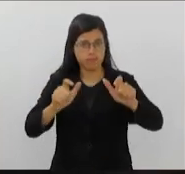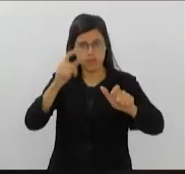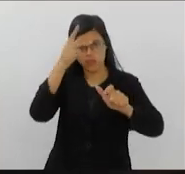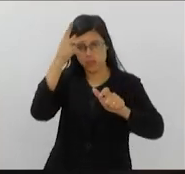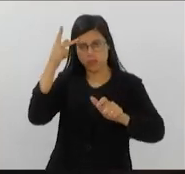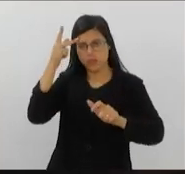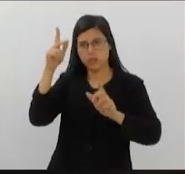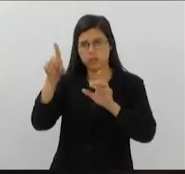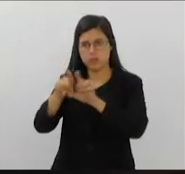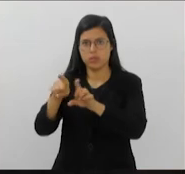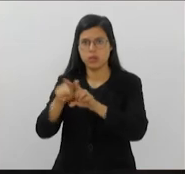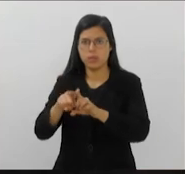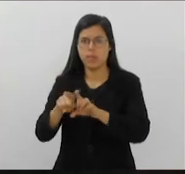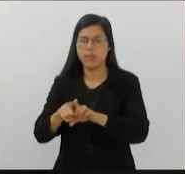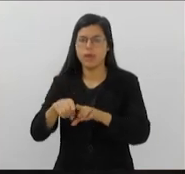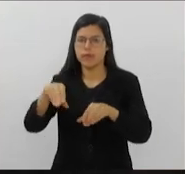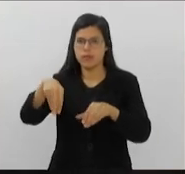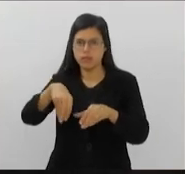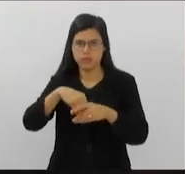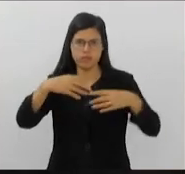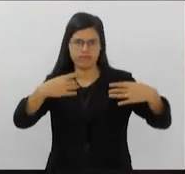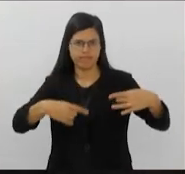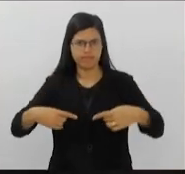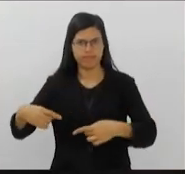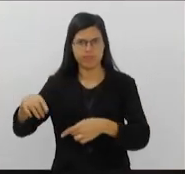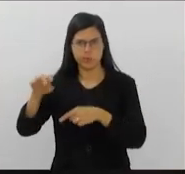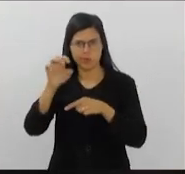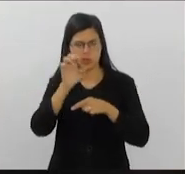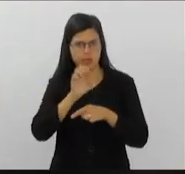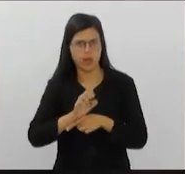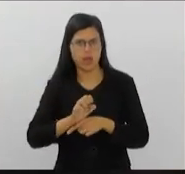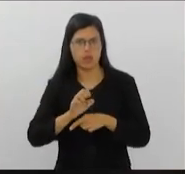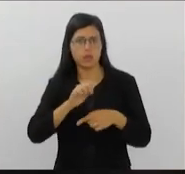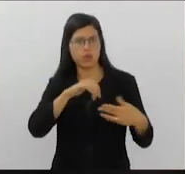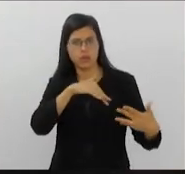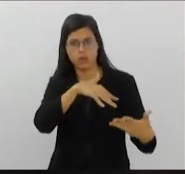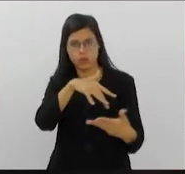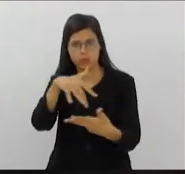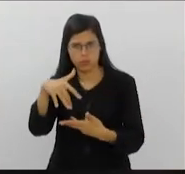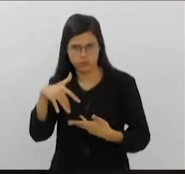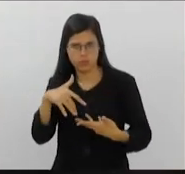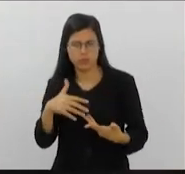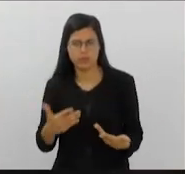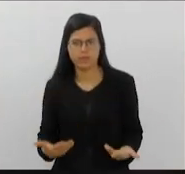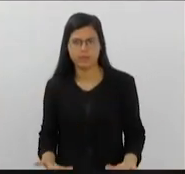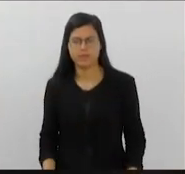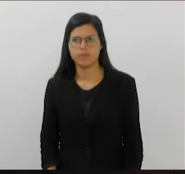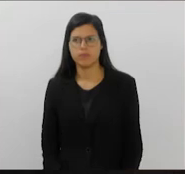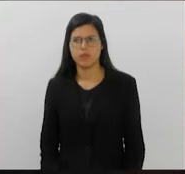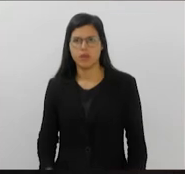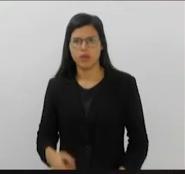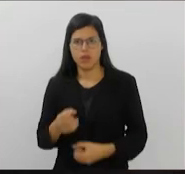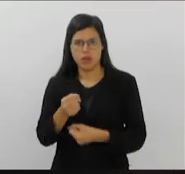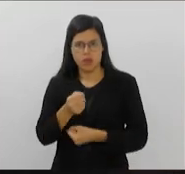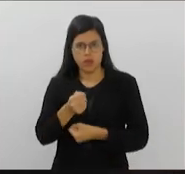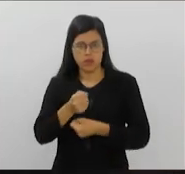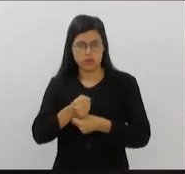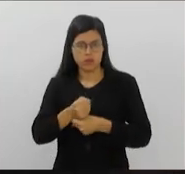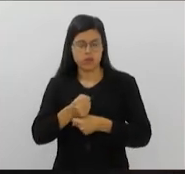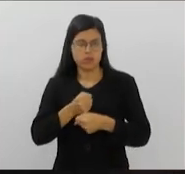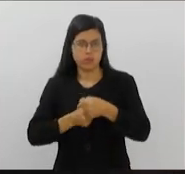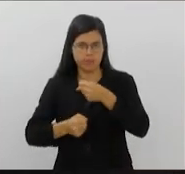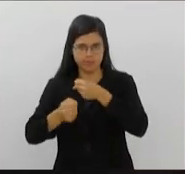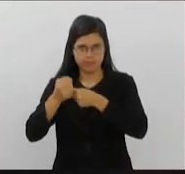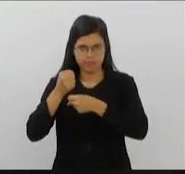também dentro das discussões no Estado e também nas discussões globais. No ano passado, nós tivemos